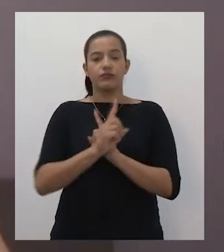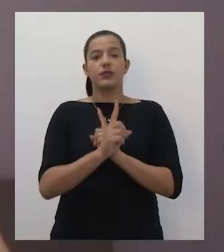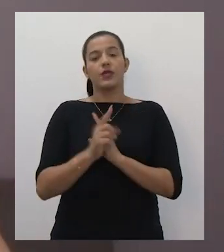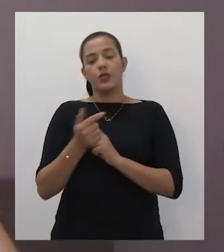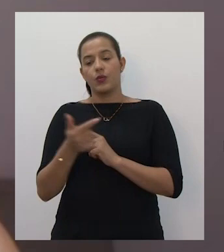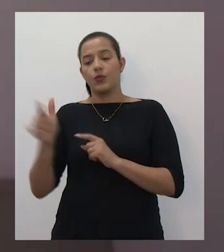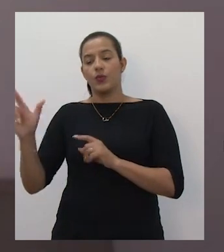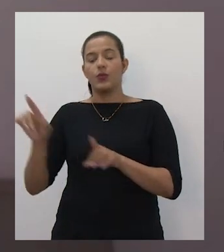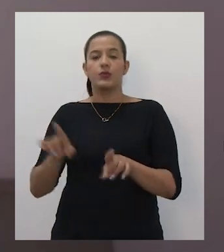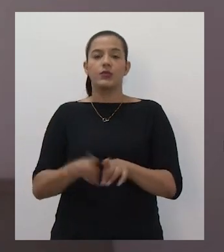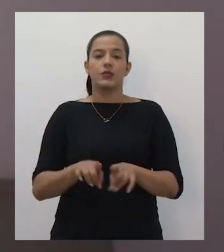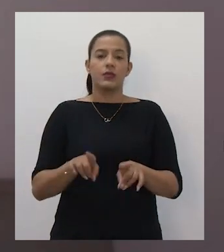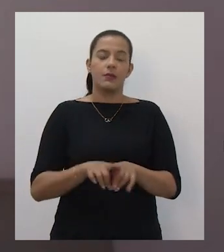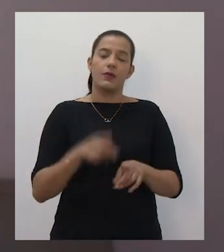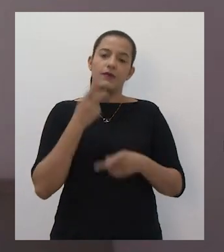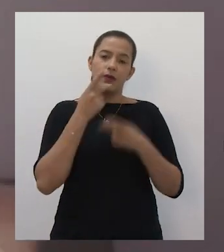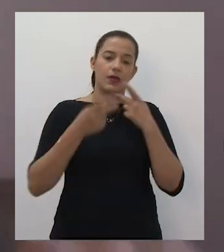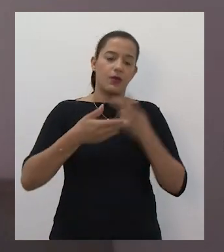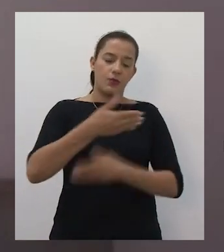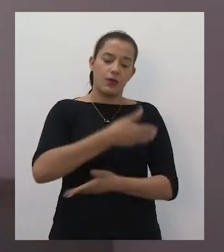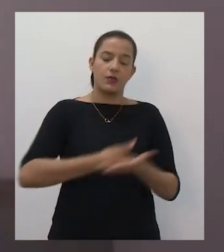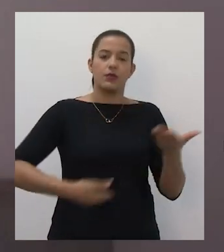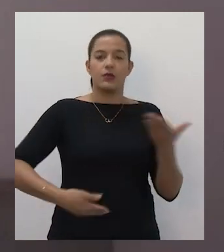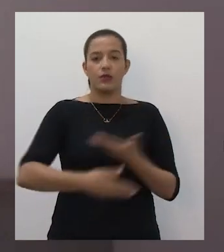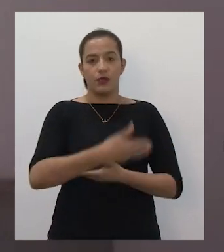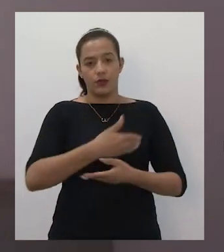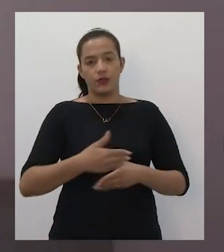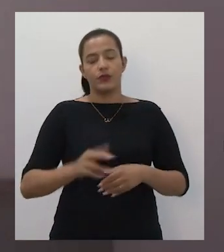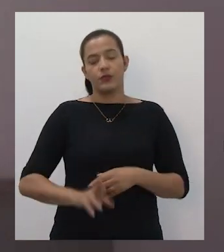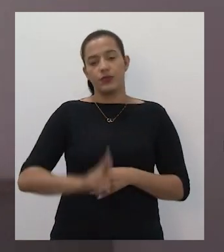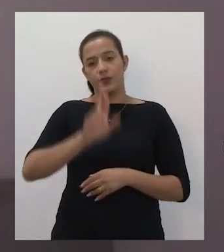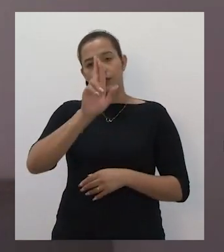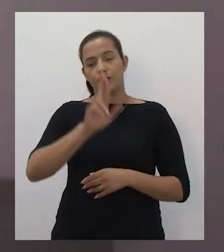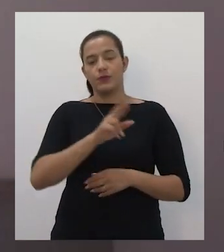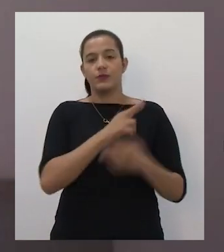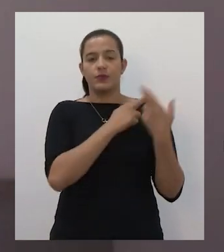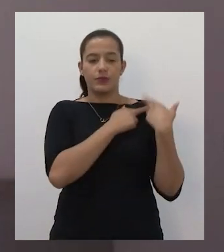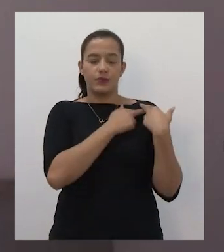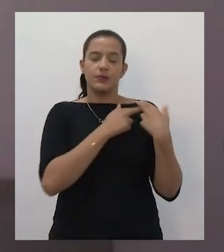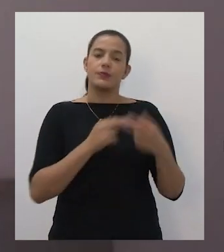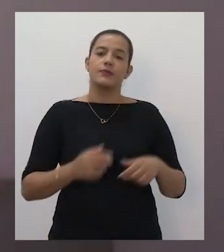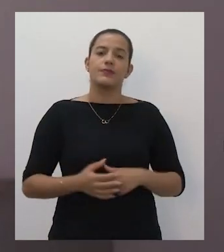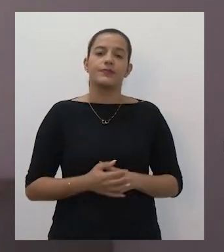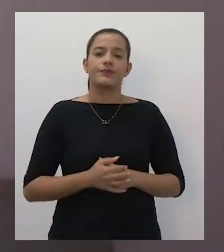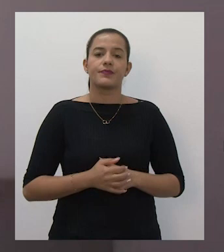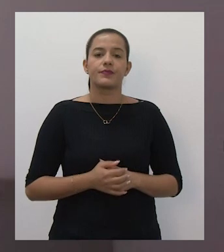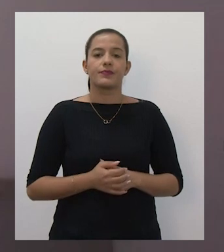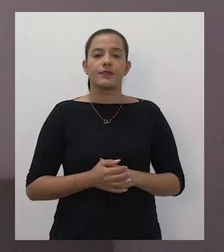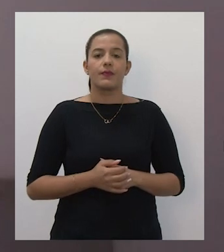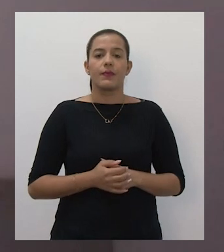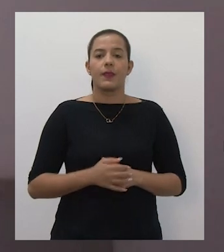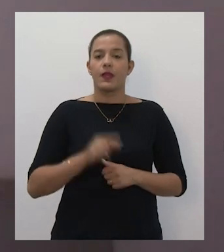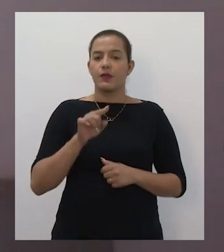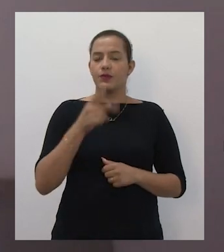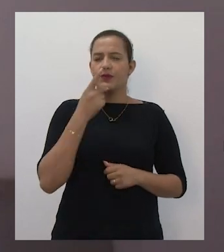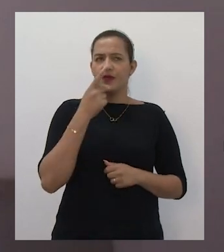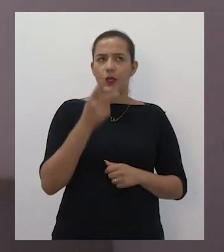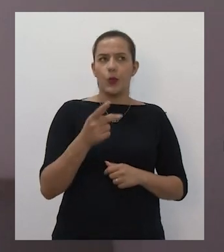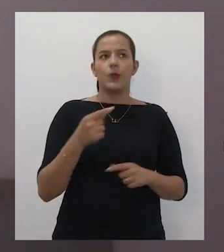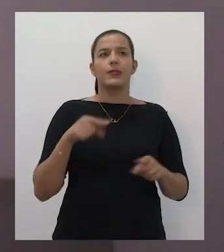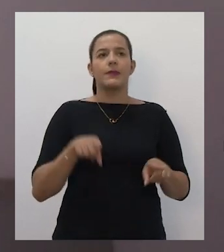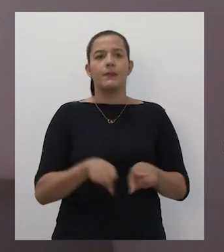ter essa troca de corresponsabilidade. E aí a questão de gerar conflitos,